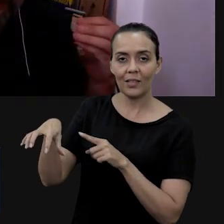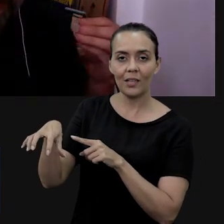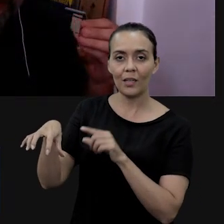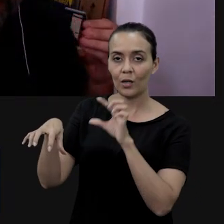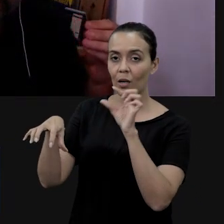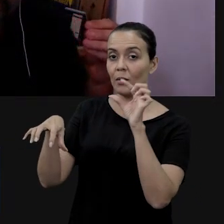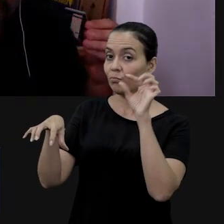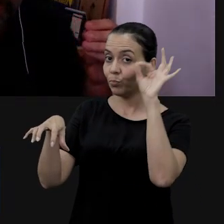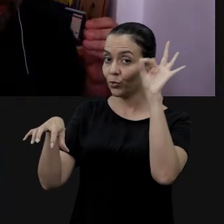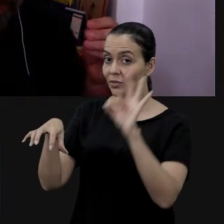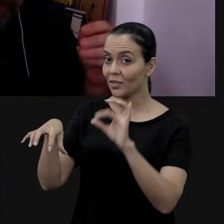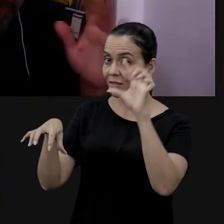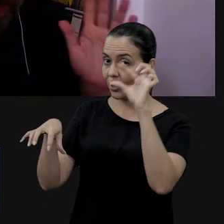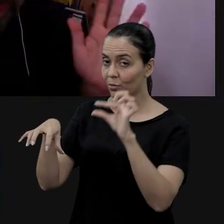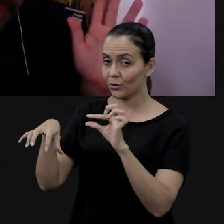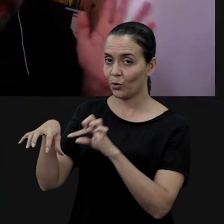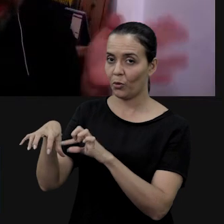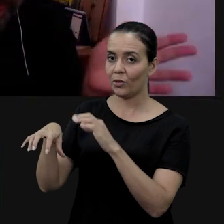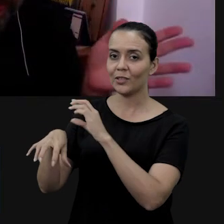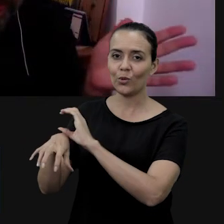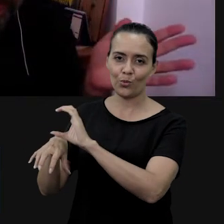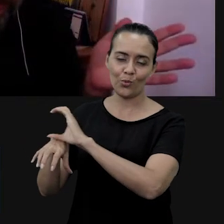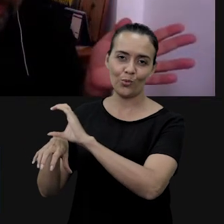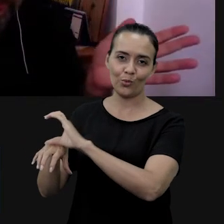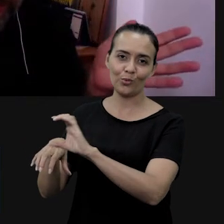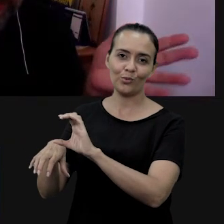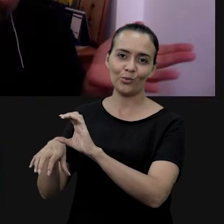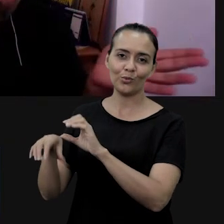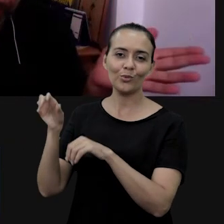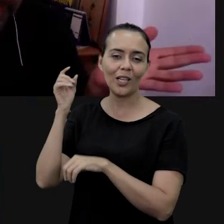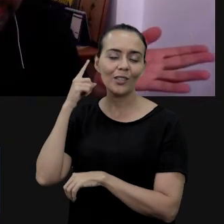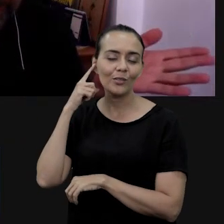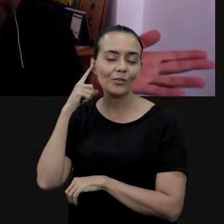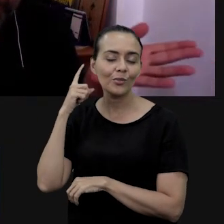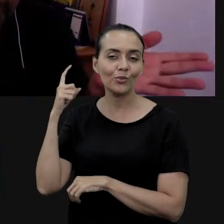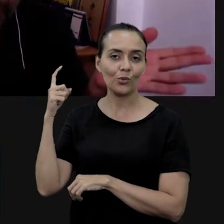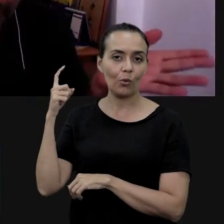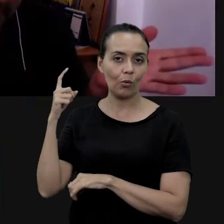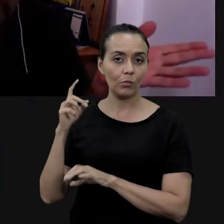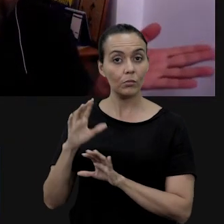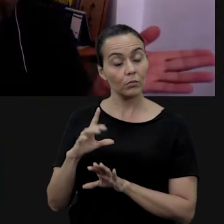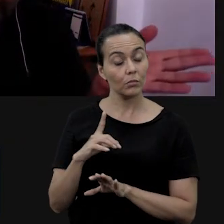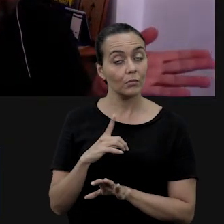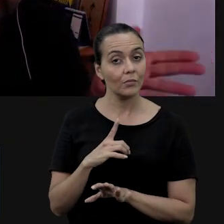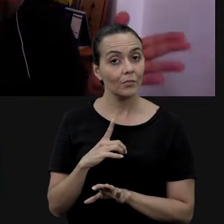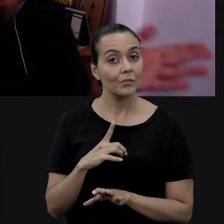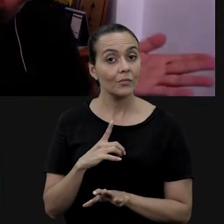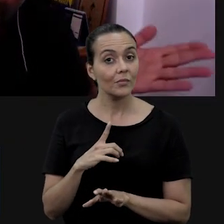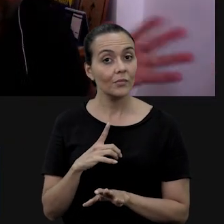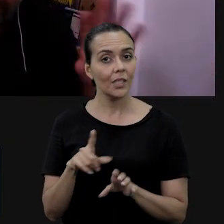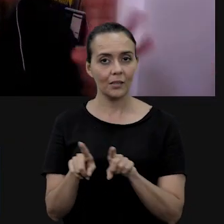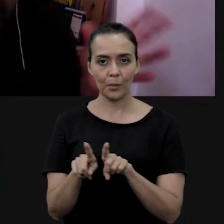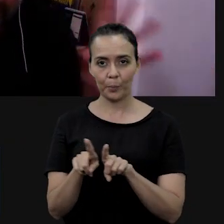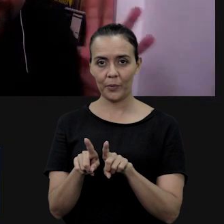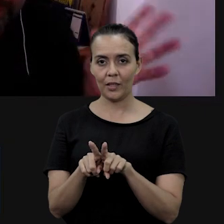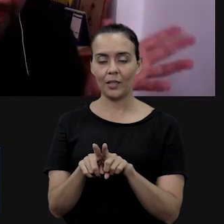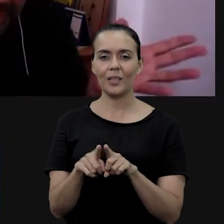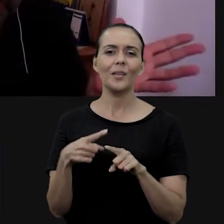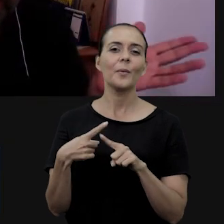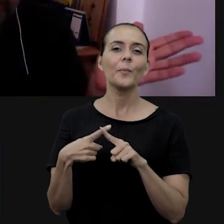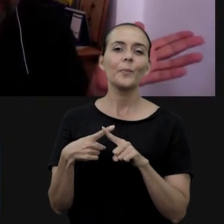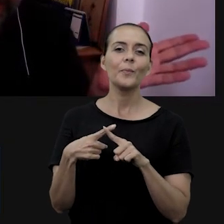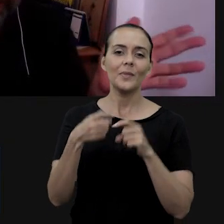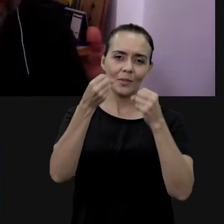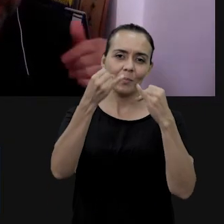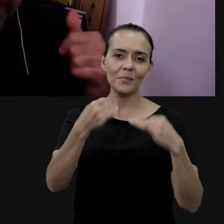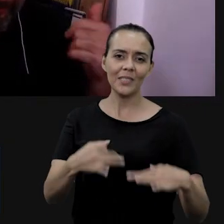áreas que com menor porcentagem de busca de um curso de cinema pelo som. Tem a explicação